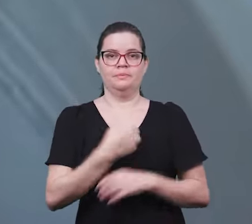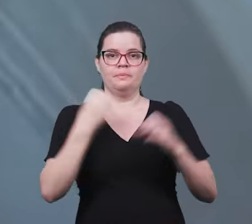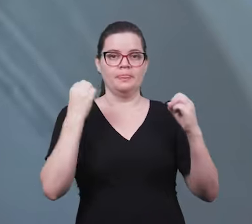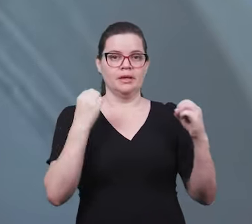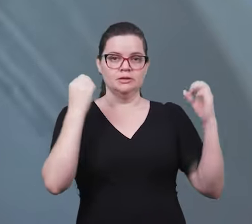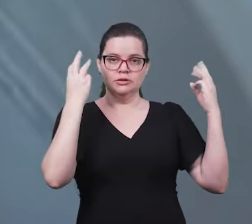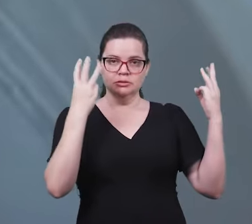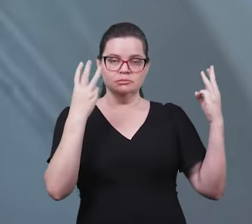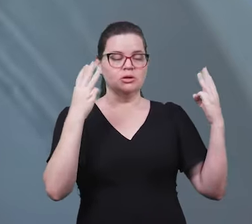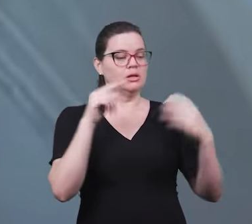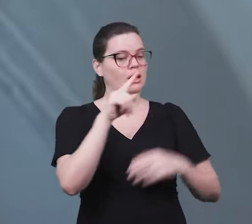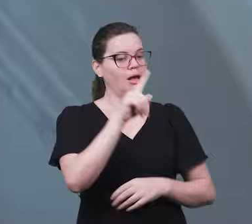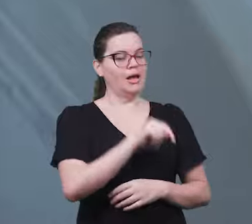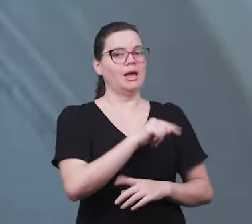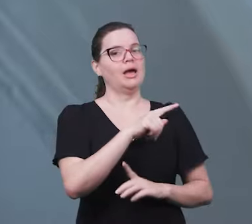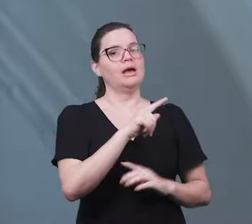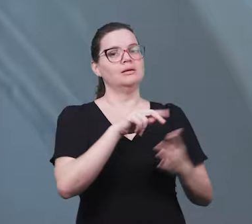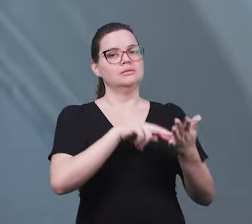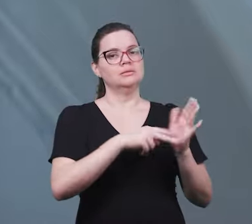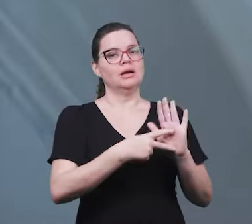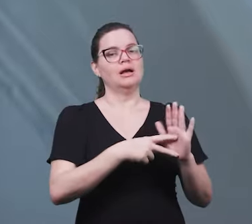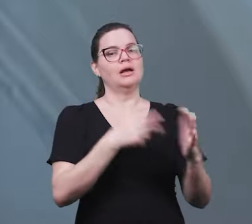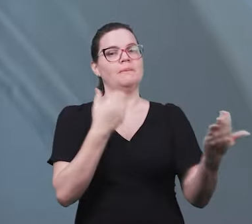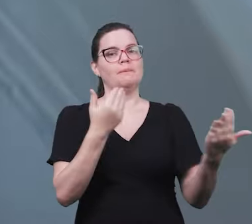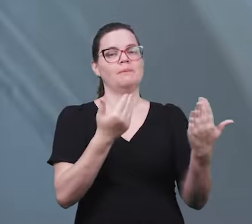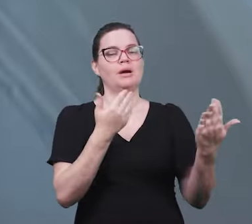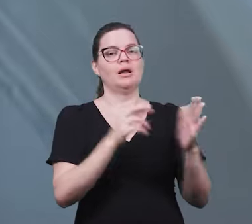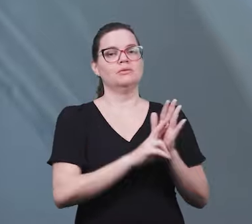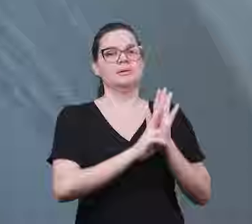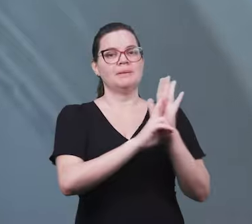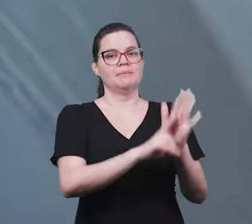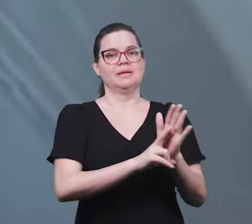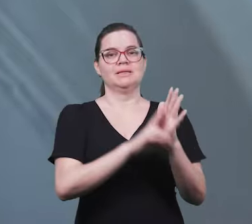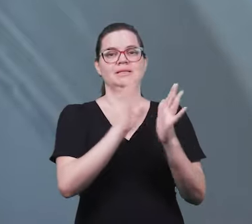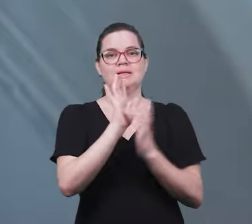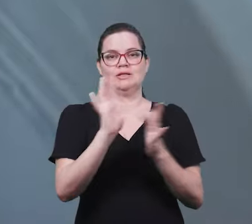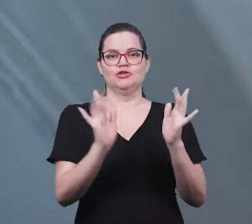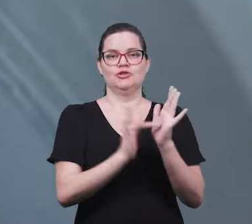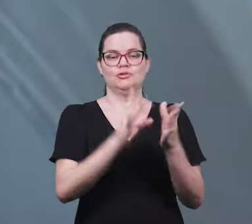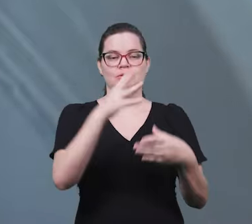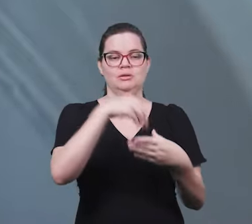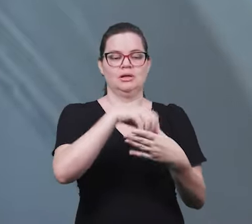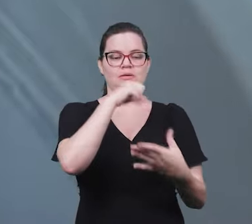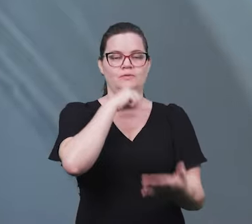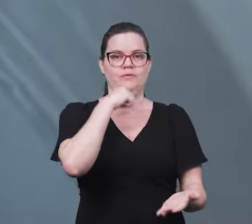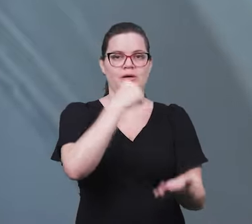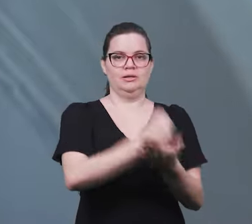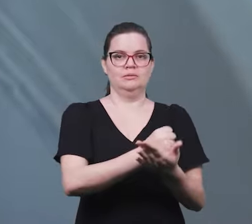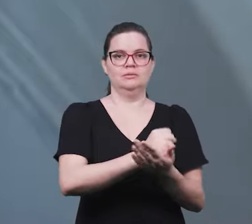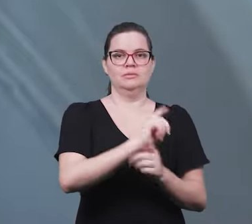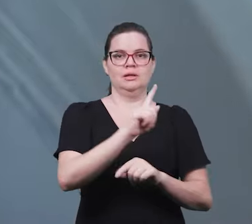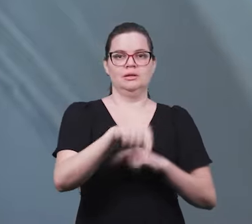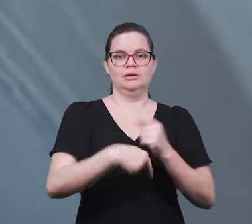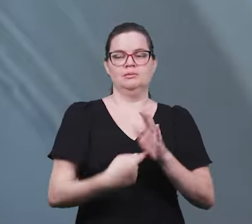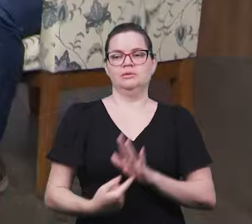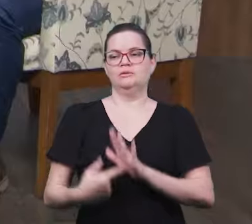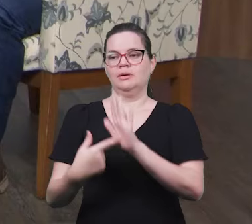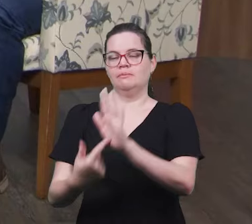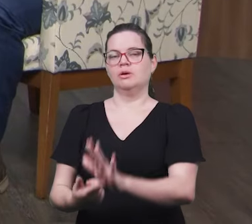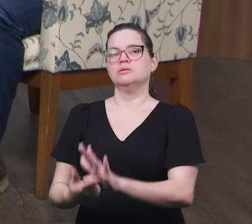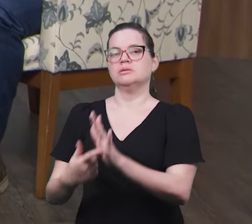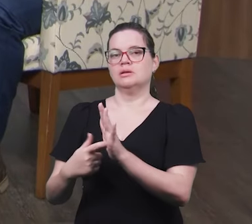de Jesus no Antigo Testamento que foi levantado para apontar para o Senhor. A sombra, né? A